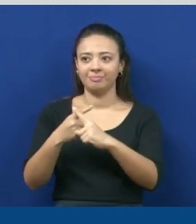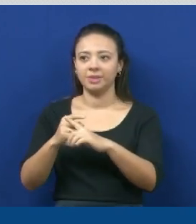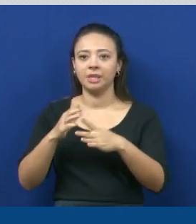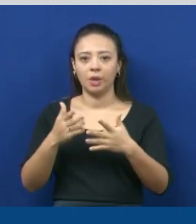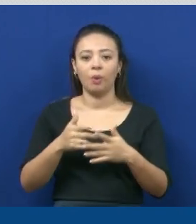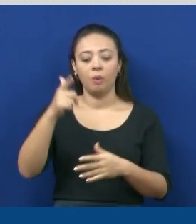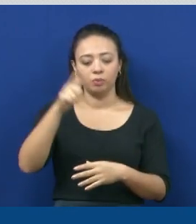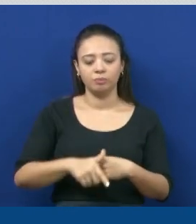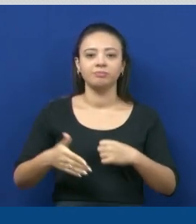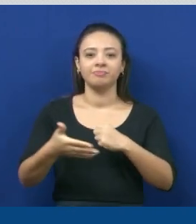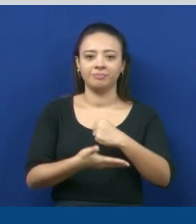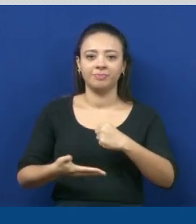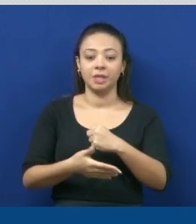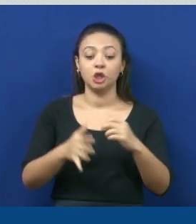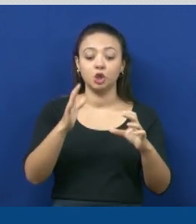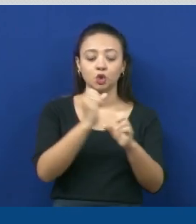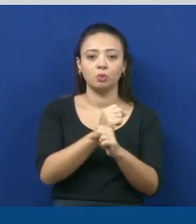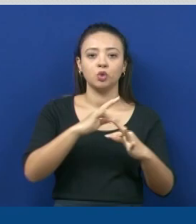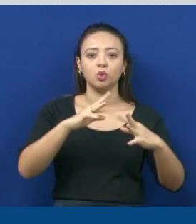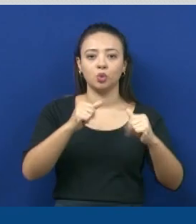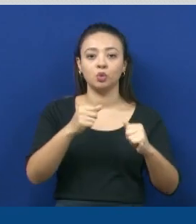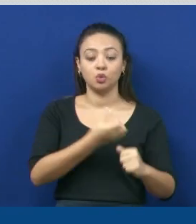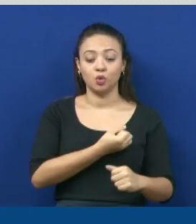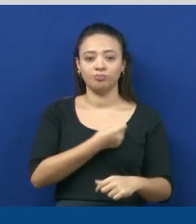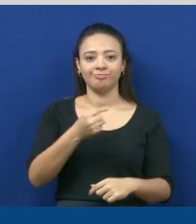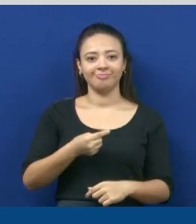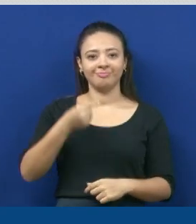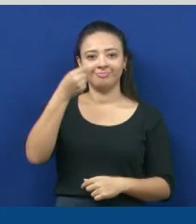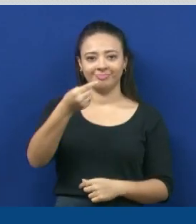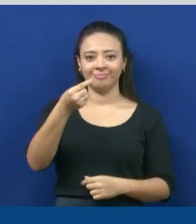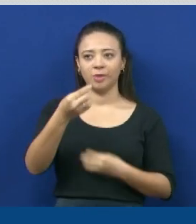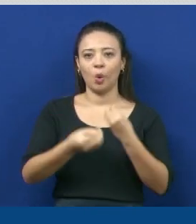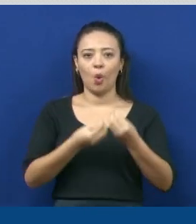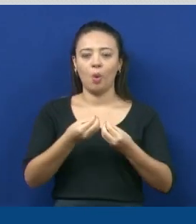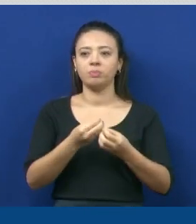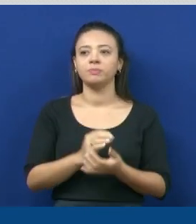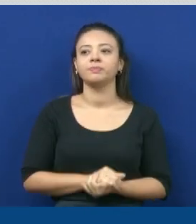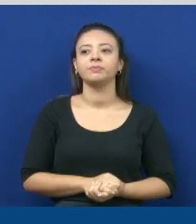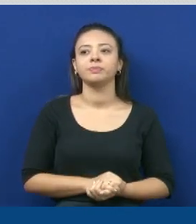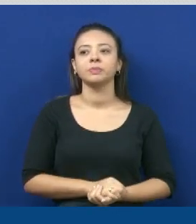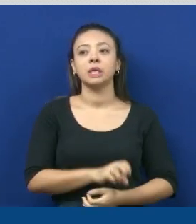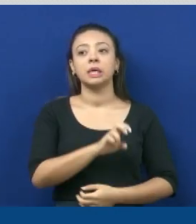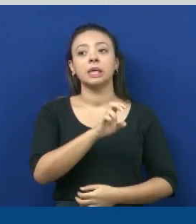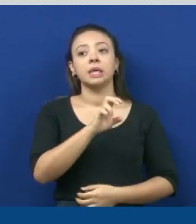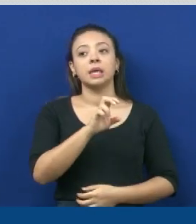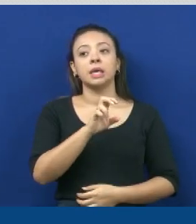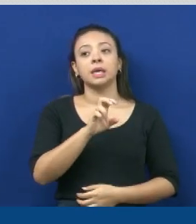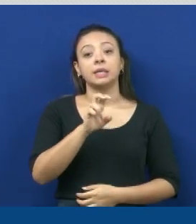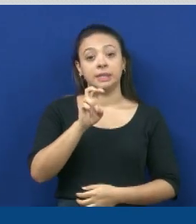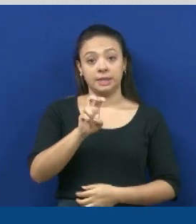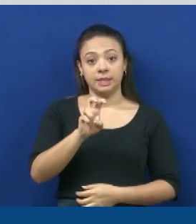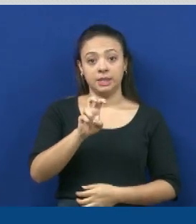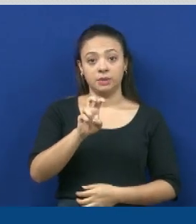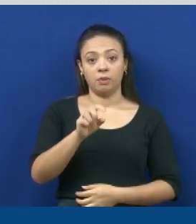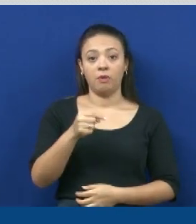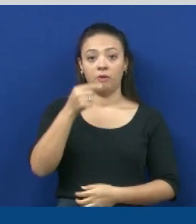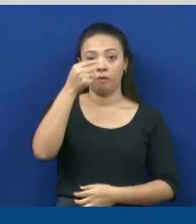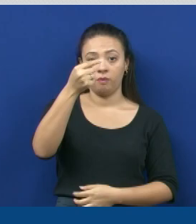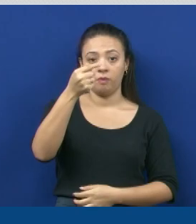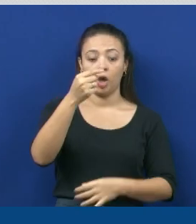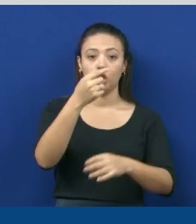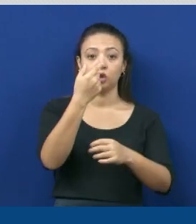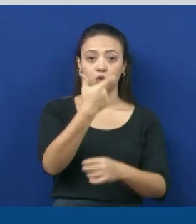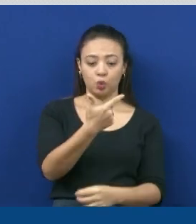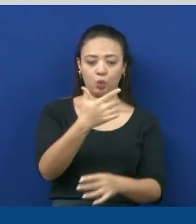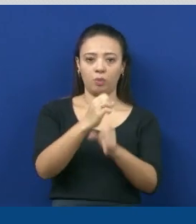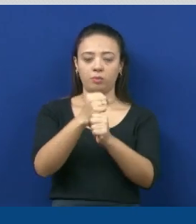Eu repito a base e somo os expoentes. No caso, 2 mais 2 mais 1. Aquele 1 que